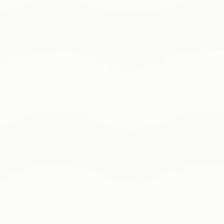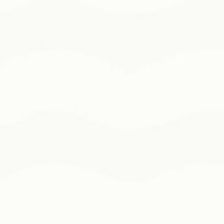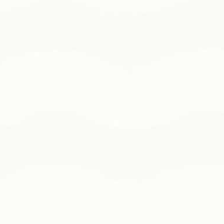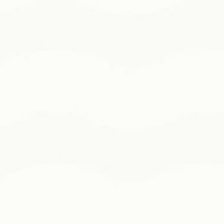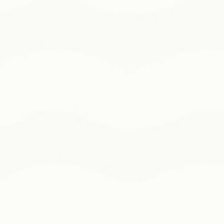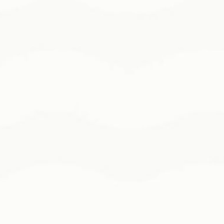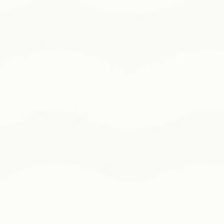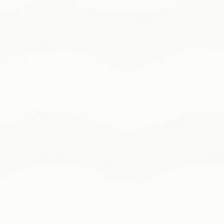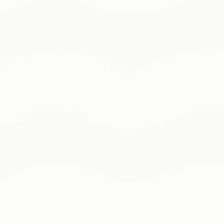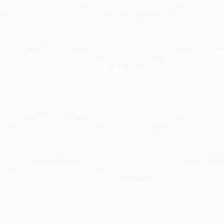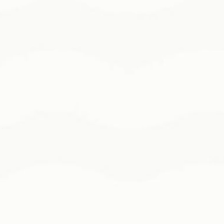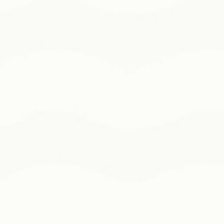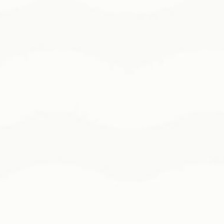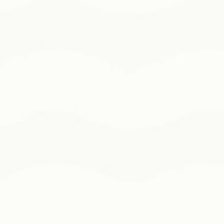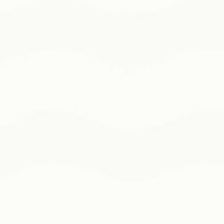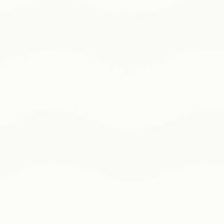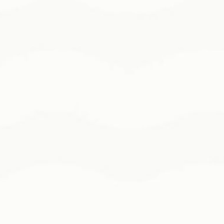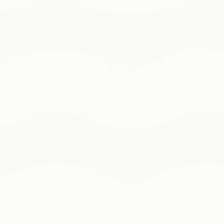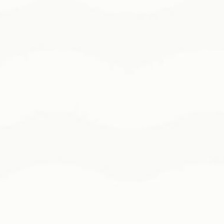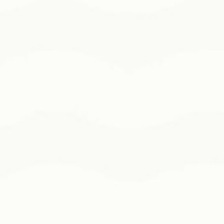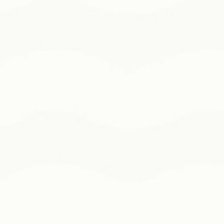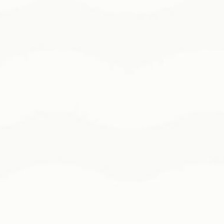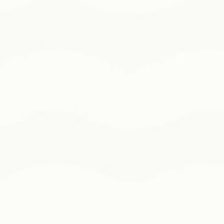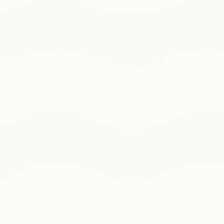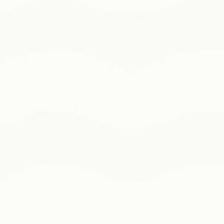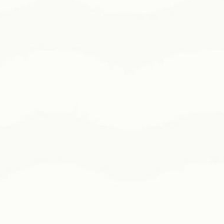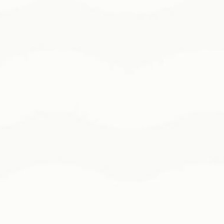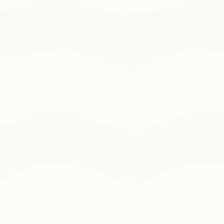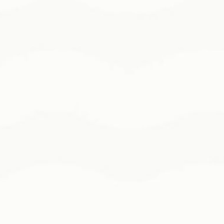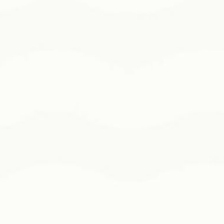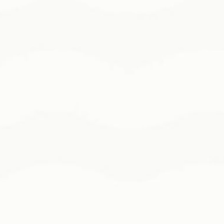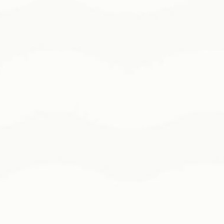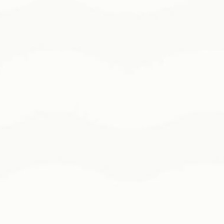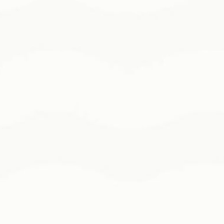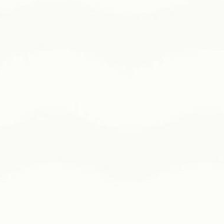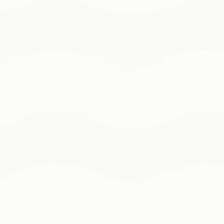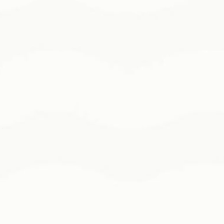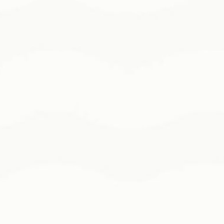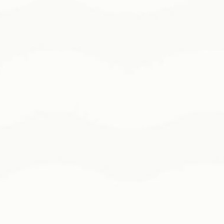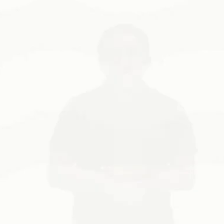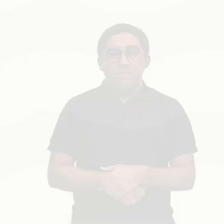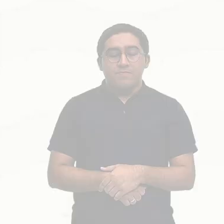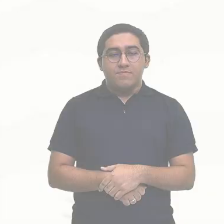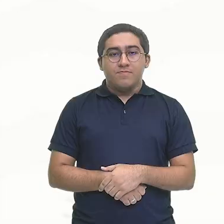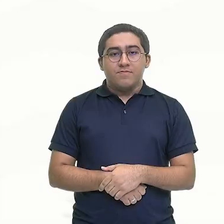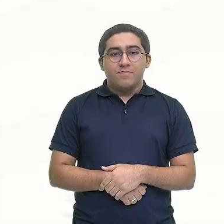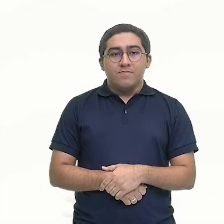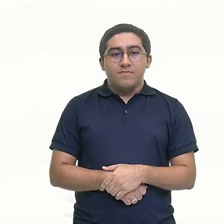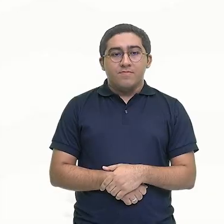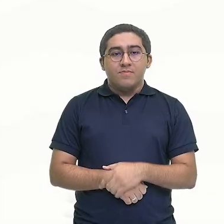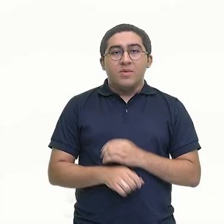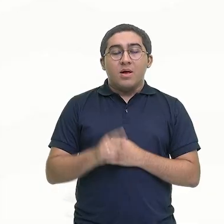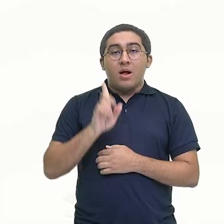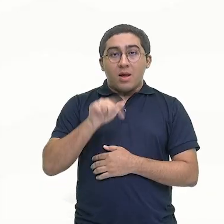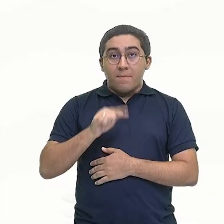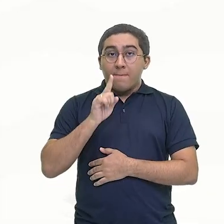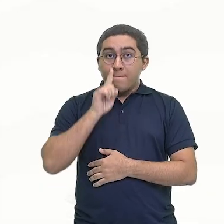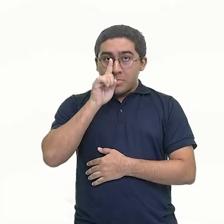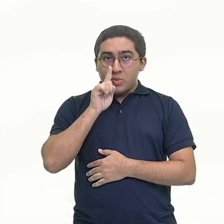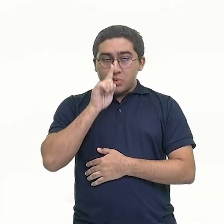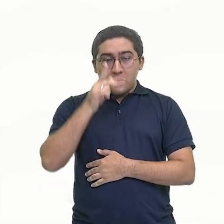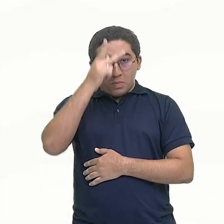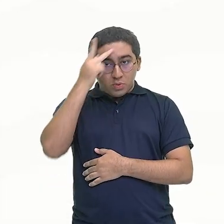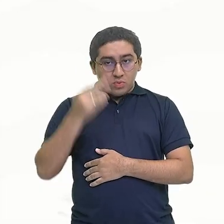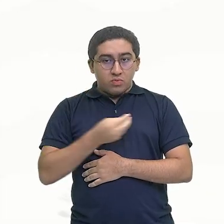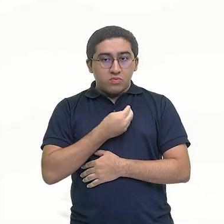vulcanismo muito grande, e isso acaba sendo muito perigoso para as pessoas que moram ali. A presença